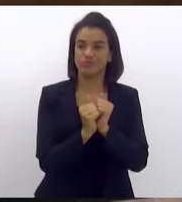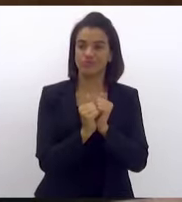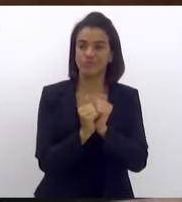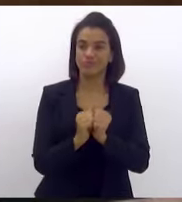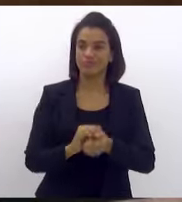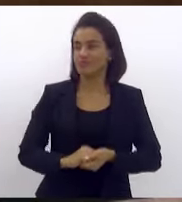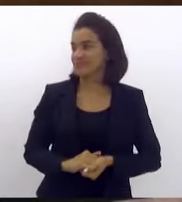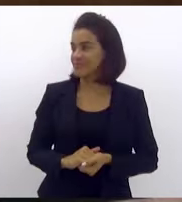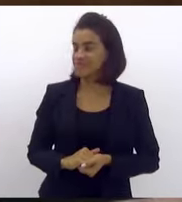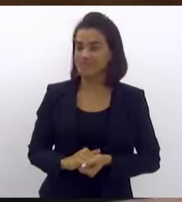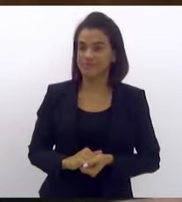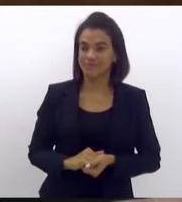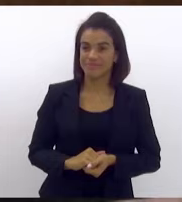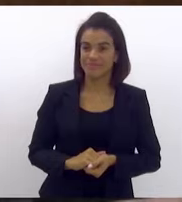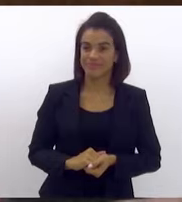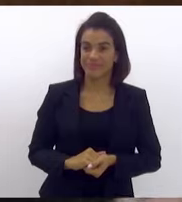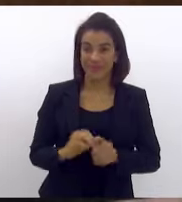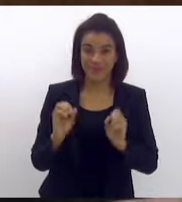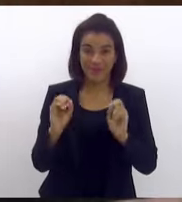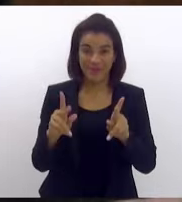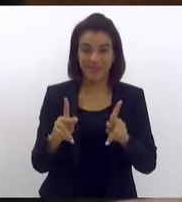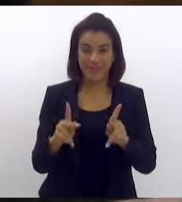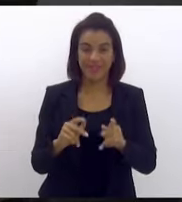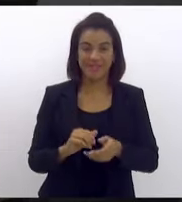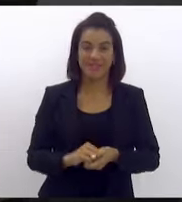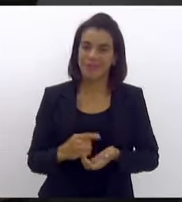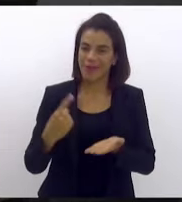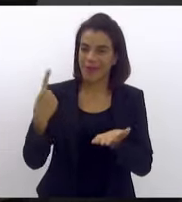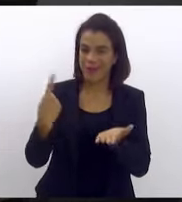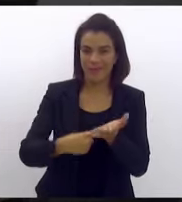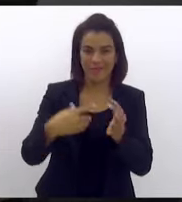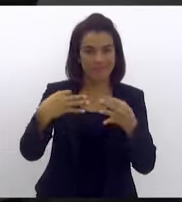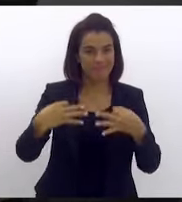ser? Ok? Combinado.